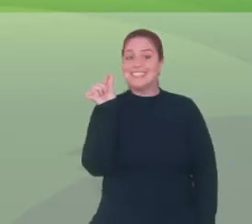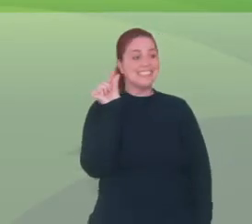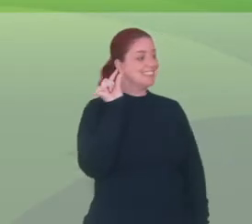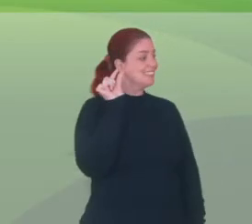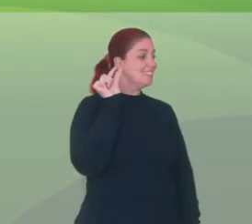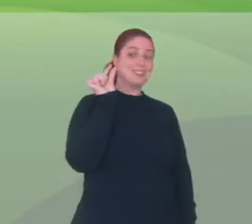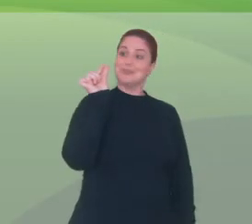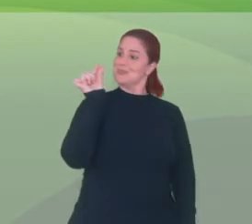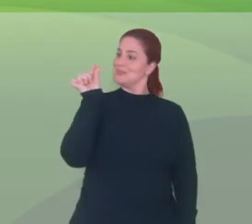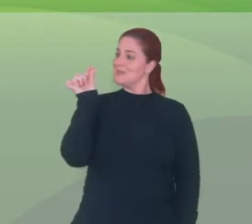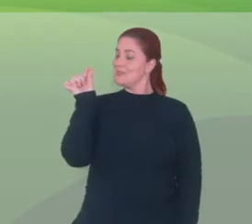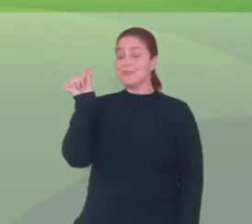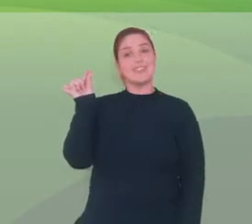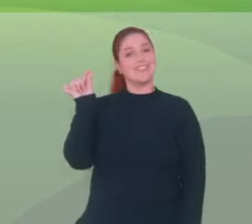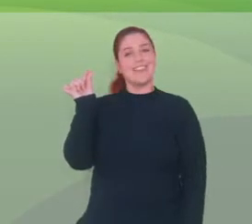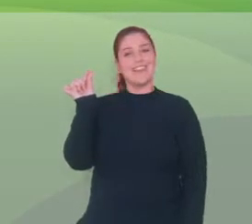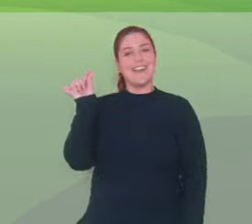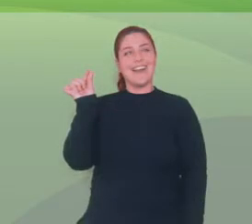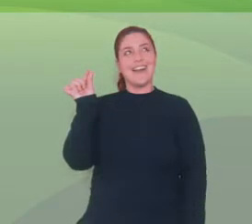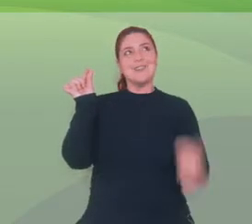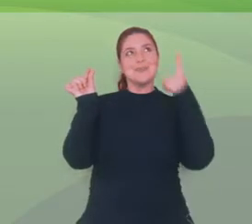E ela se pôs a